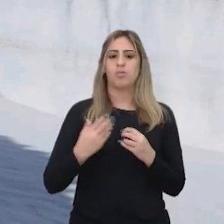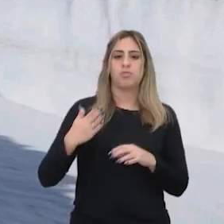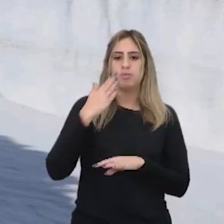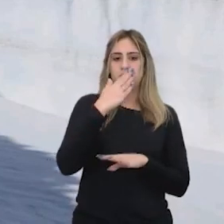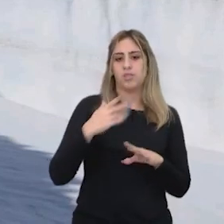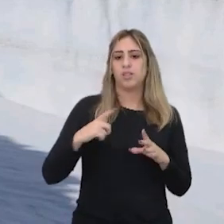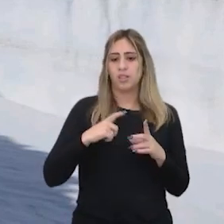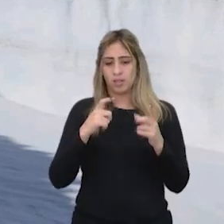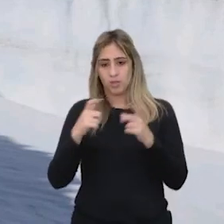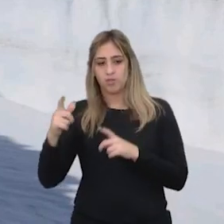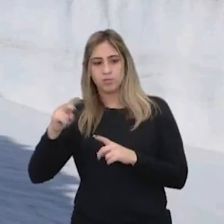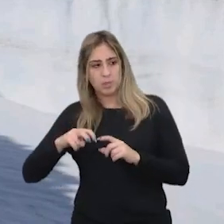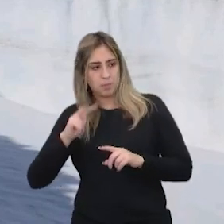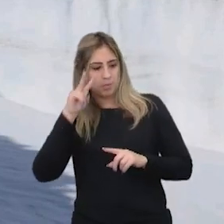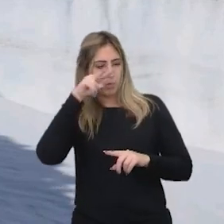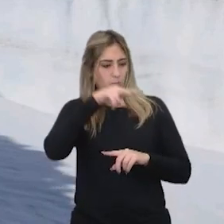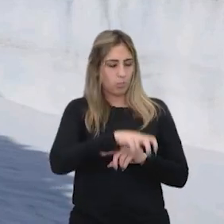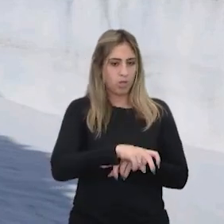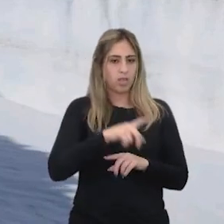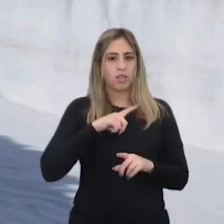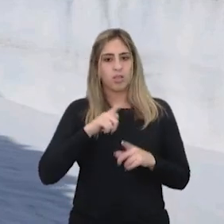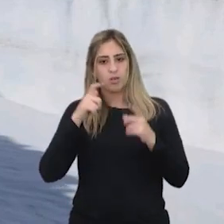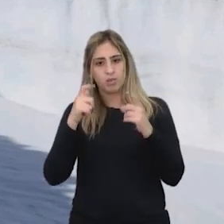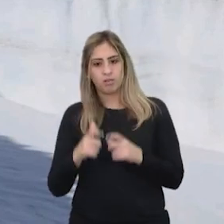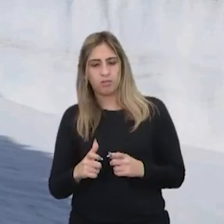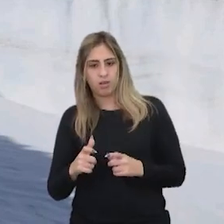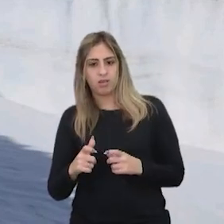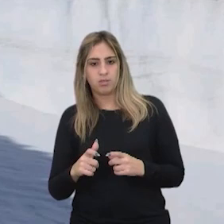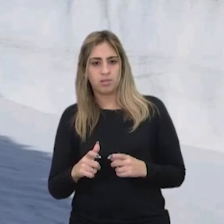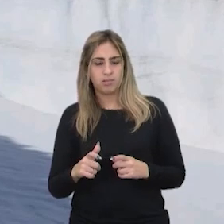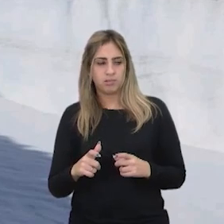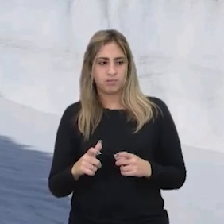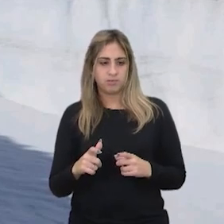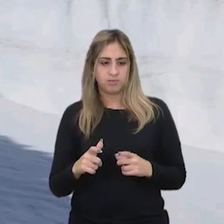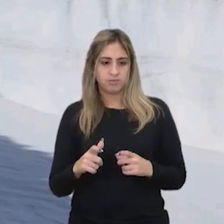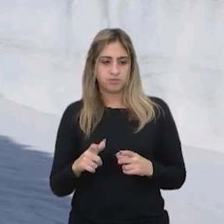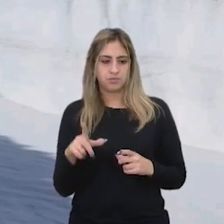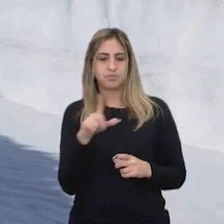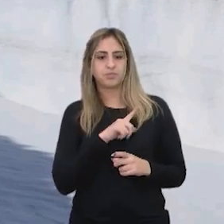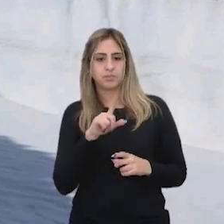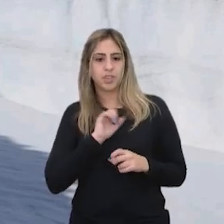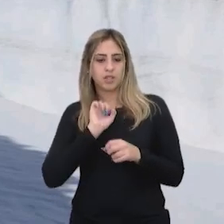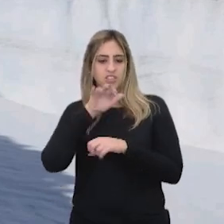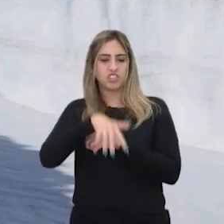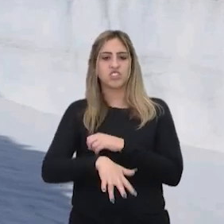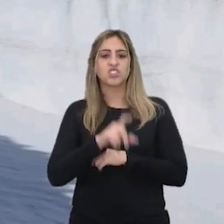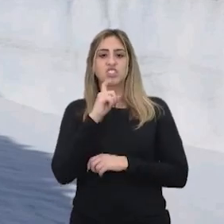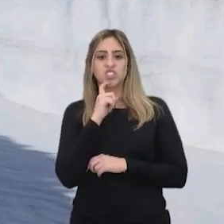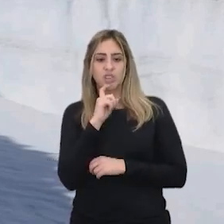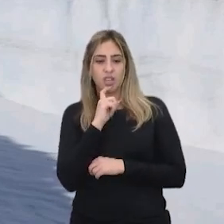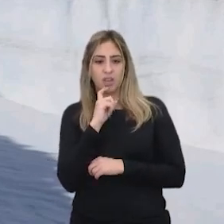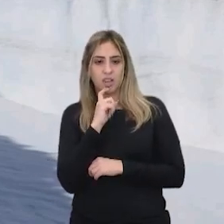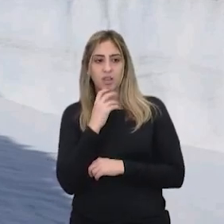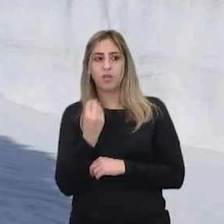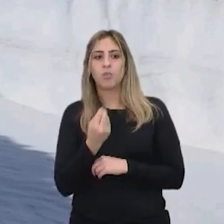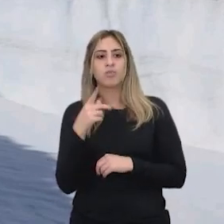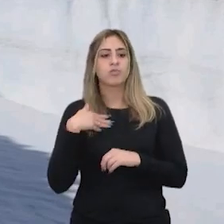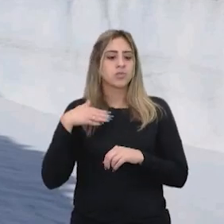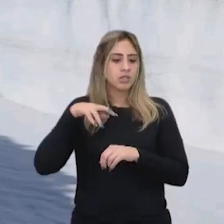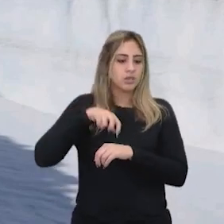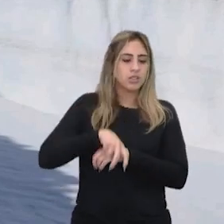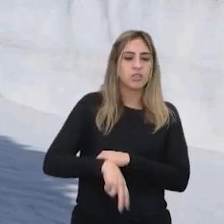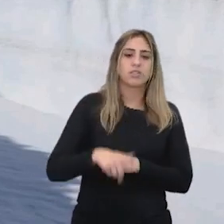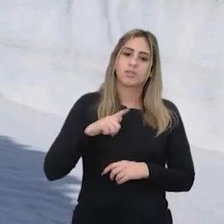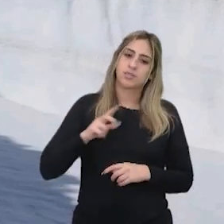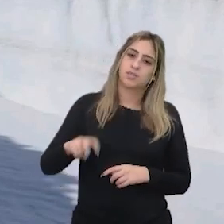Tem buracos que você pula, tem lugares, por exemplo, que tem cascatas de gelo, que você, como você passa essa greta? Eles